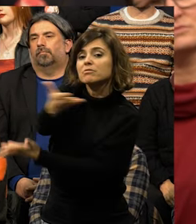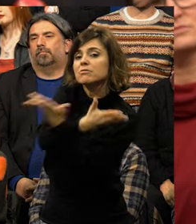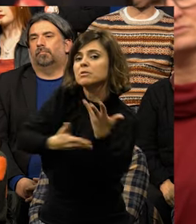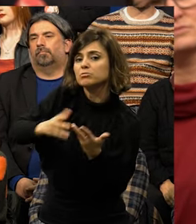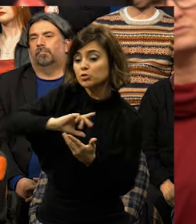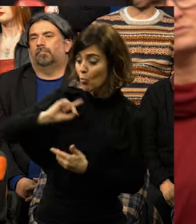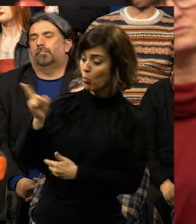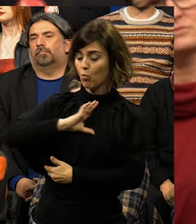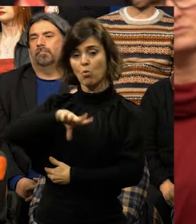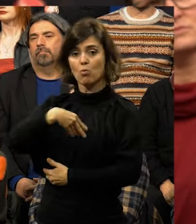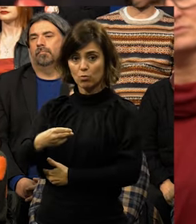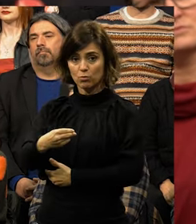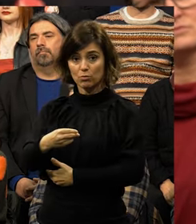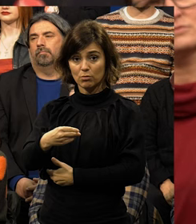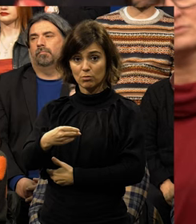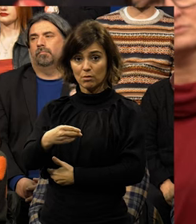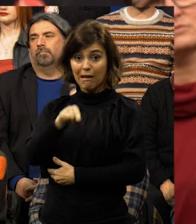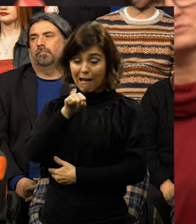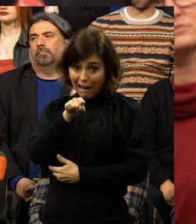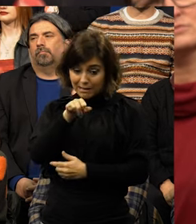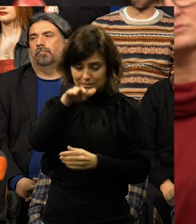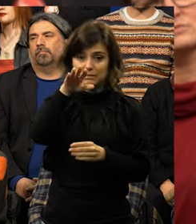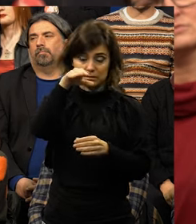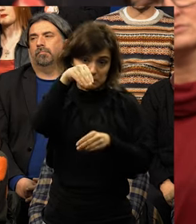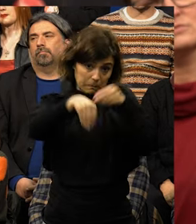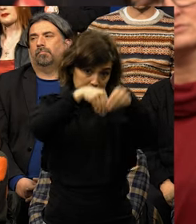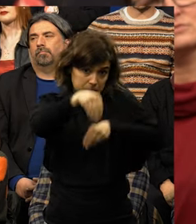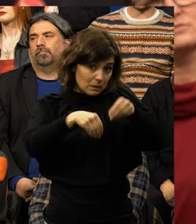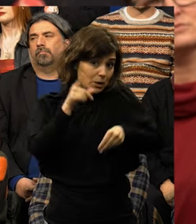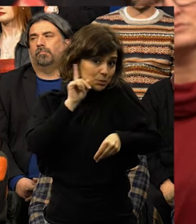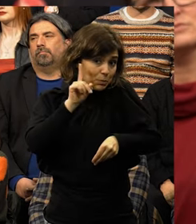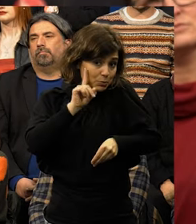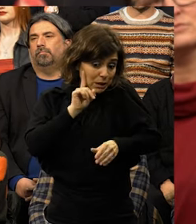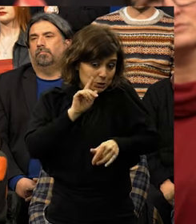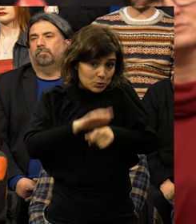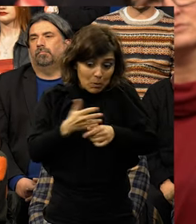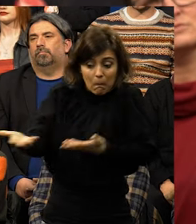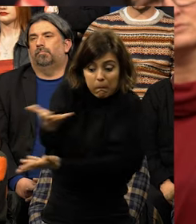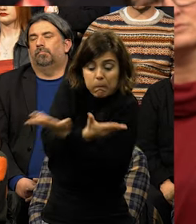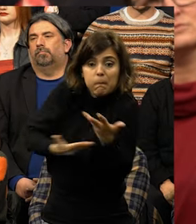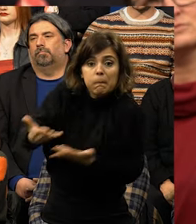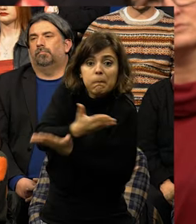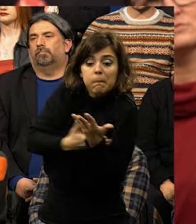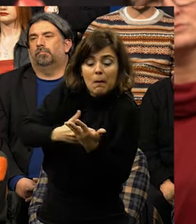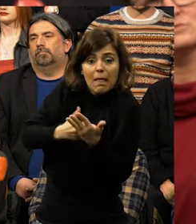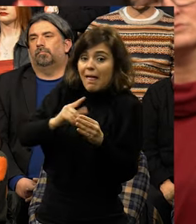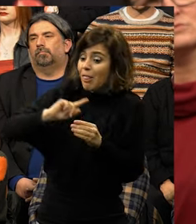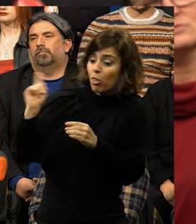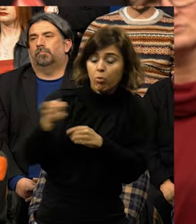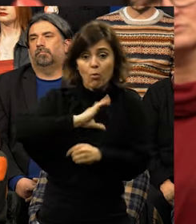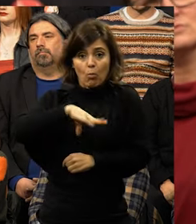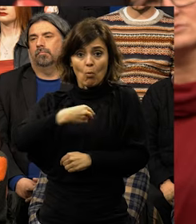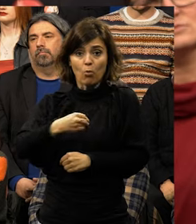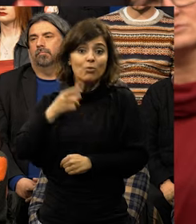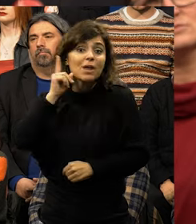nestas eleições é por isso que ha que é muito importante que haja uma maioria de esquerda mas não nos